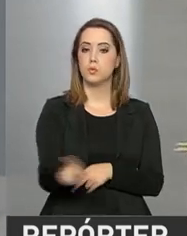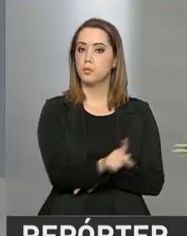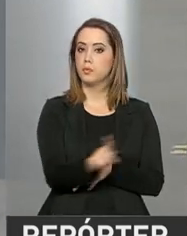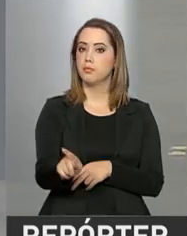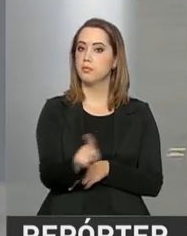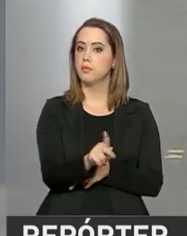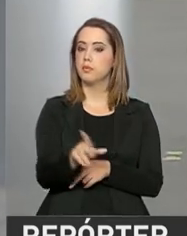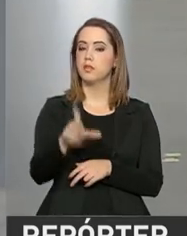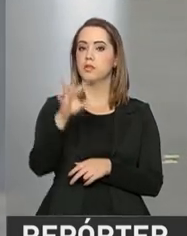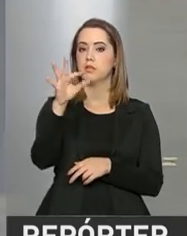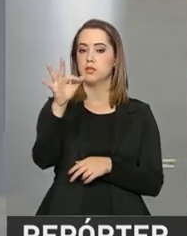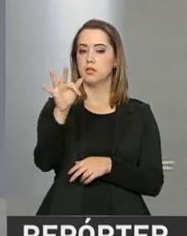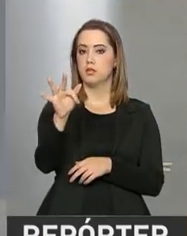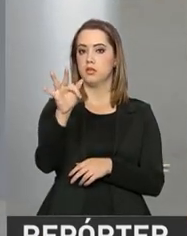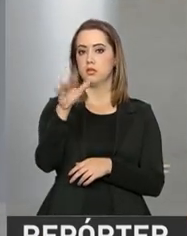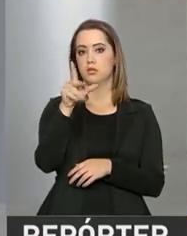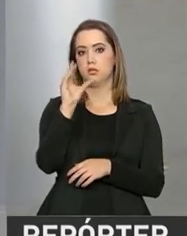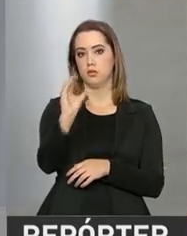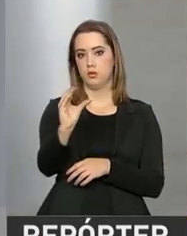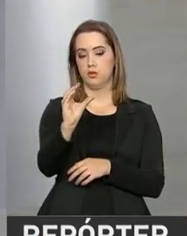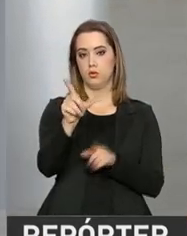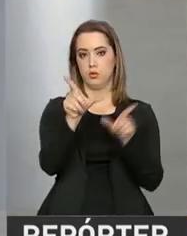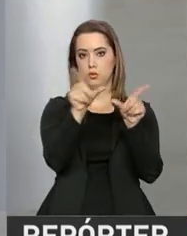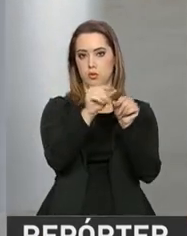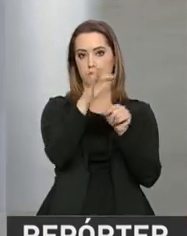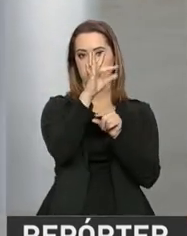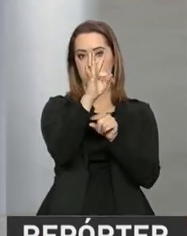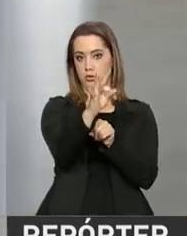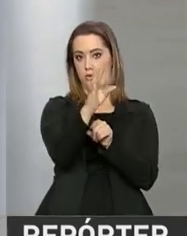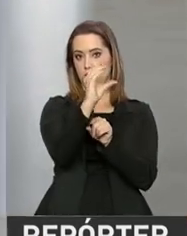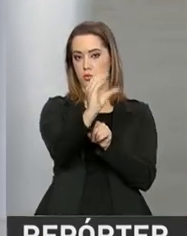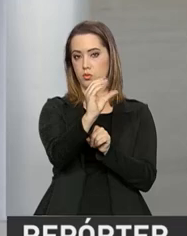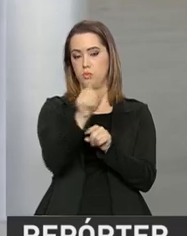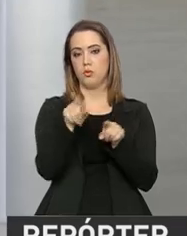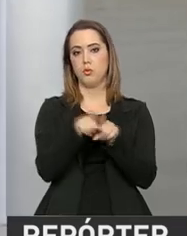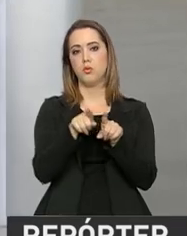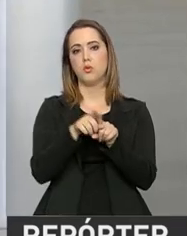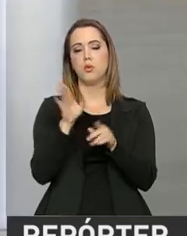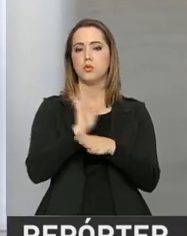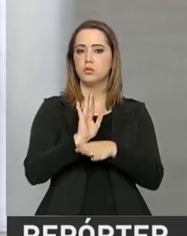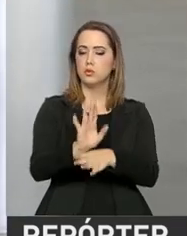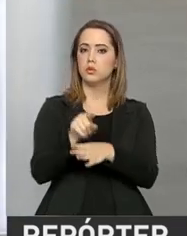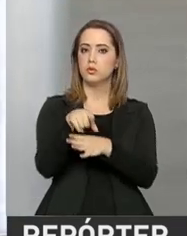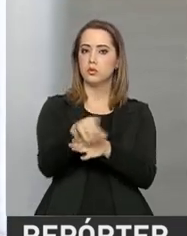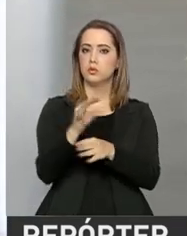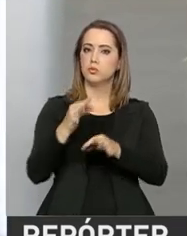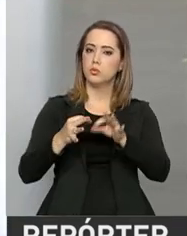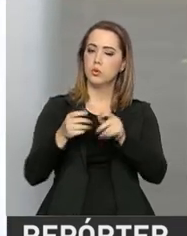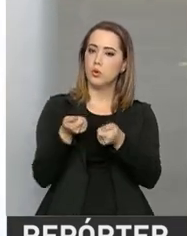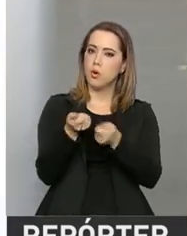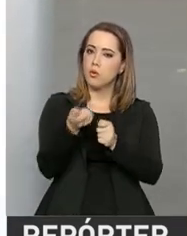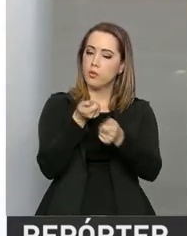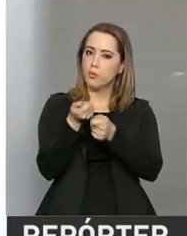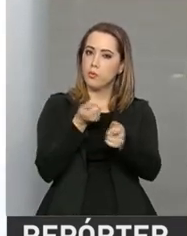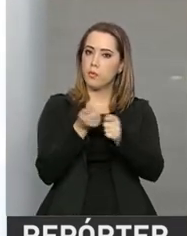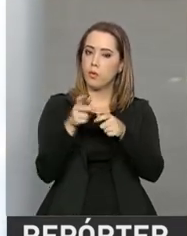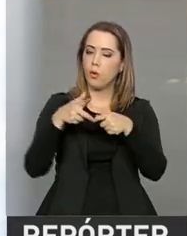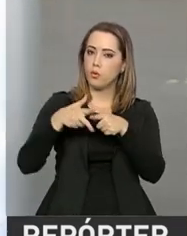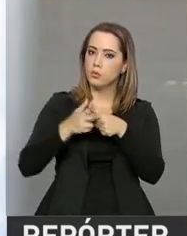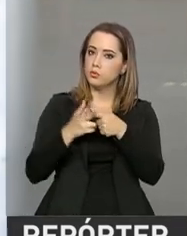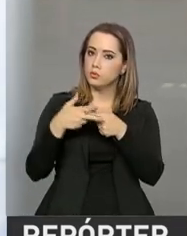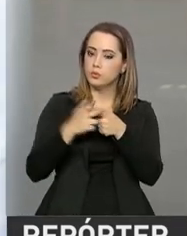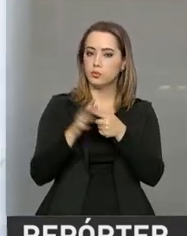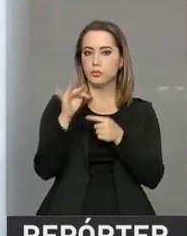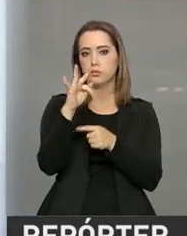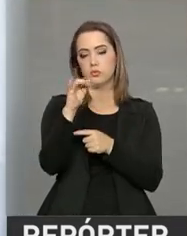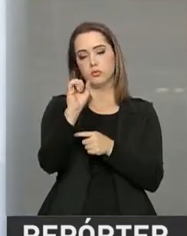Planalto manifestar apoio ao ajuste fiscal do governo federal. Isso por meio da proposta que estabelece um teto para aumento dos gastos